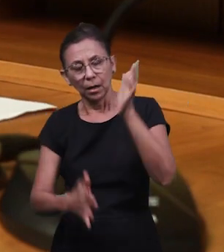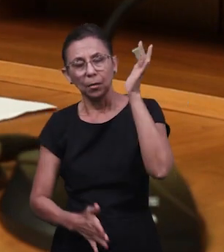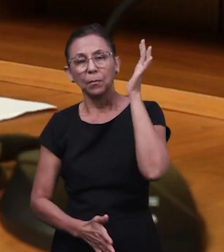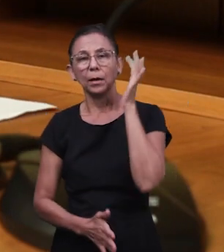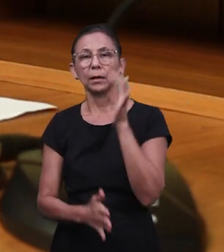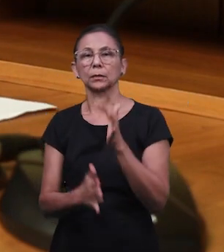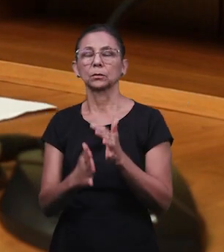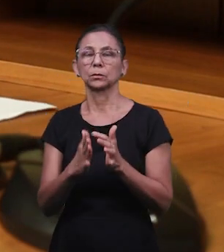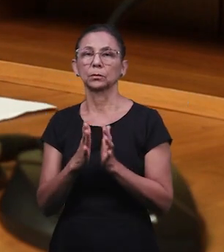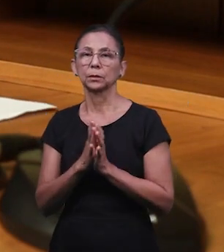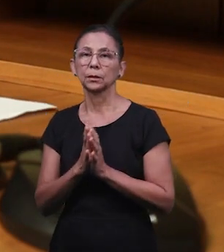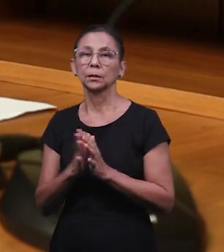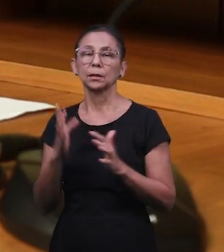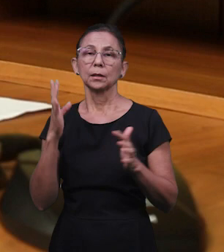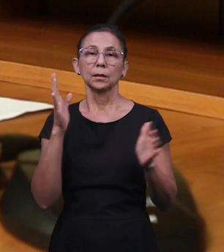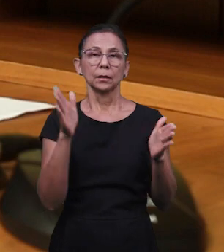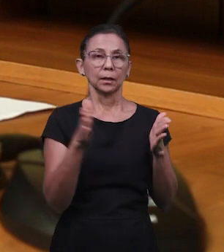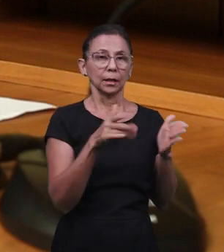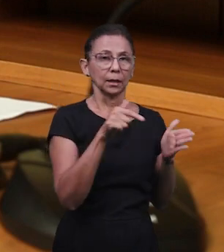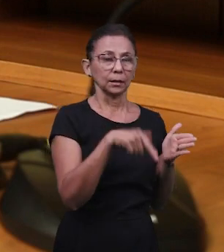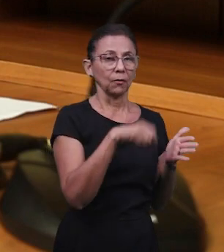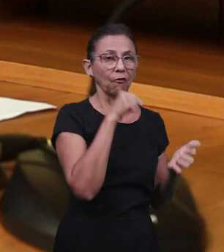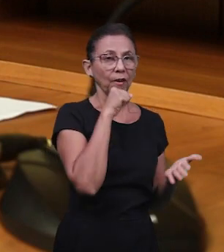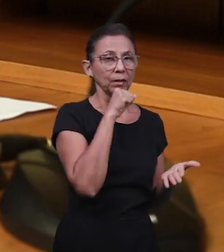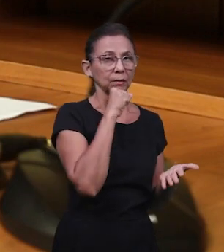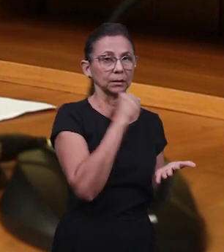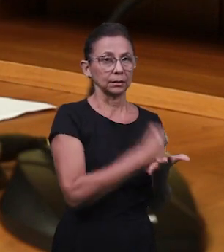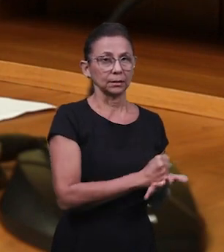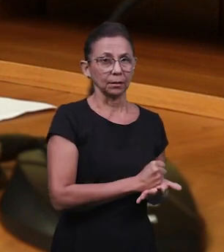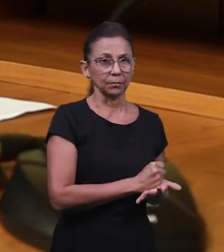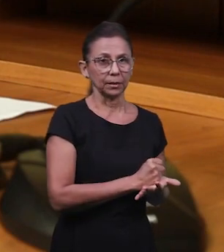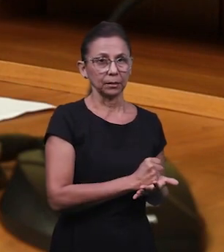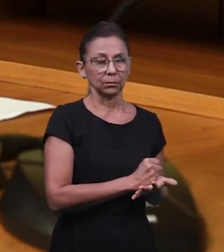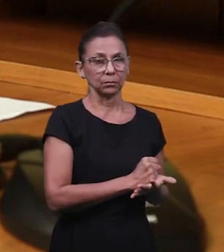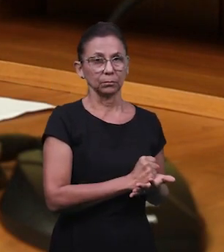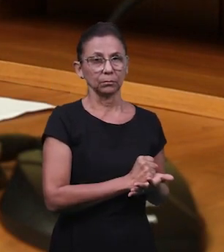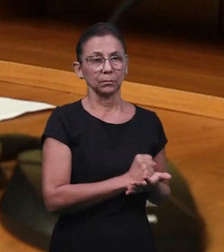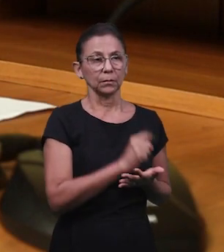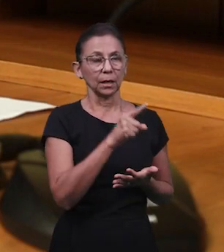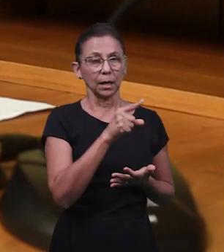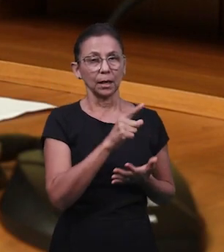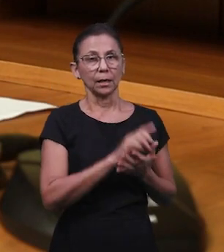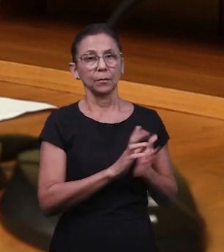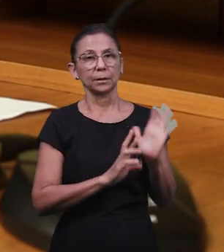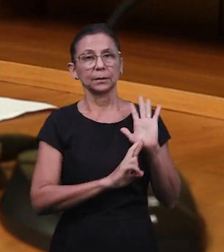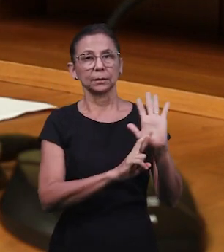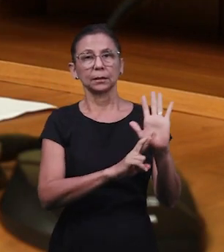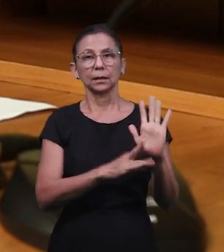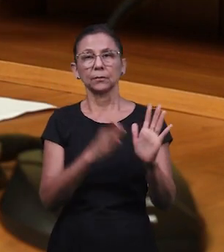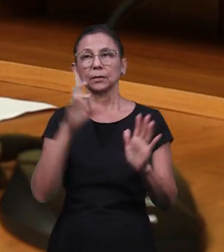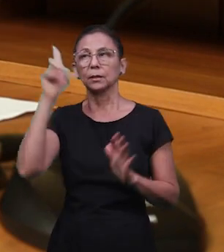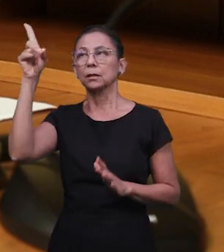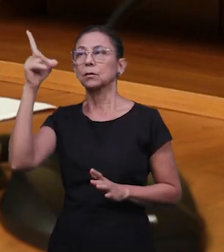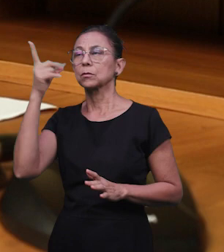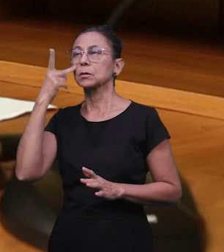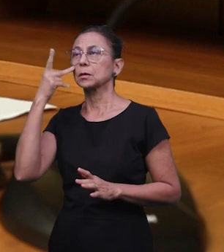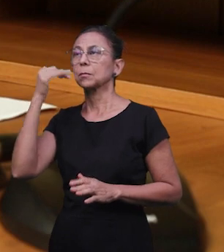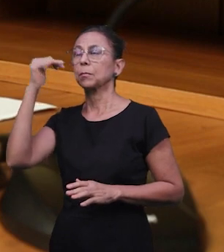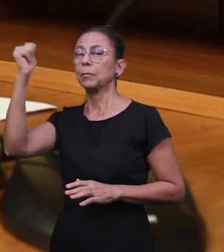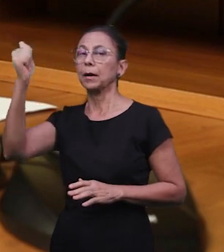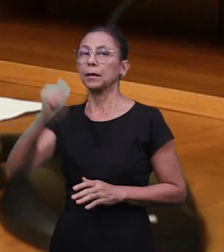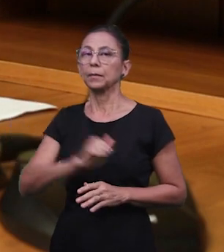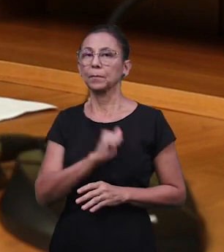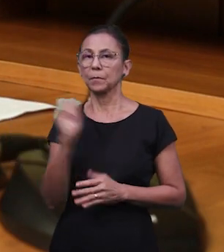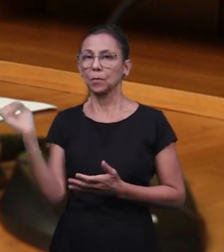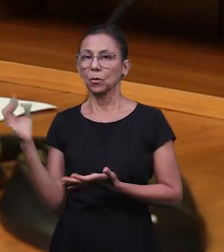estava focado na figura do Pai, Deus Pai. Quando Jesus veio, o Filho. Mas agora, com o sangue que ele